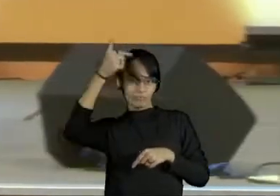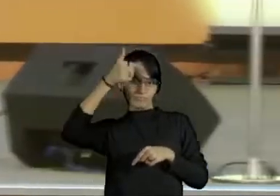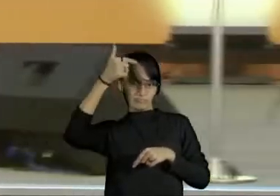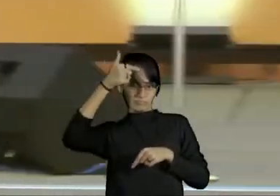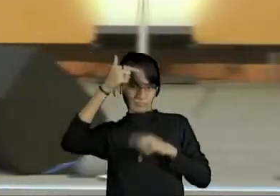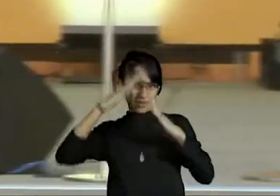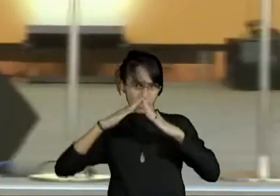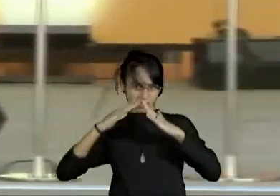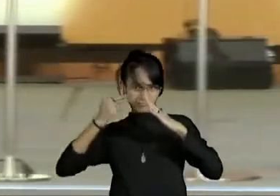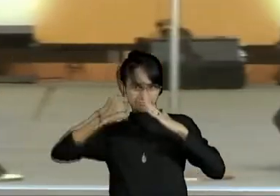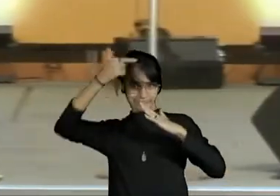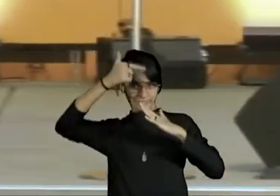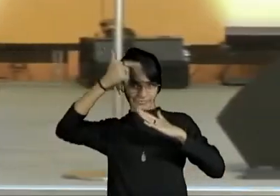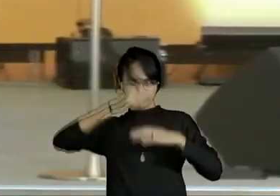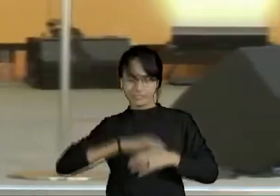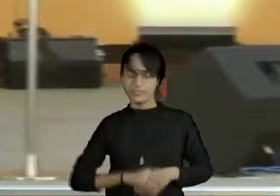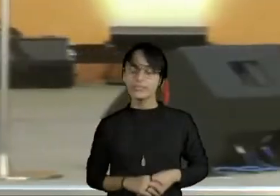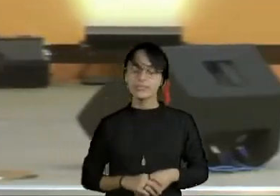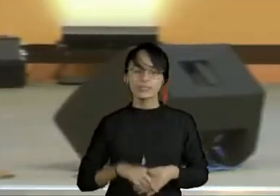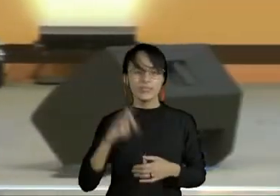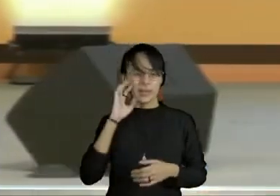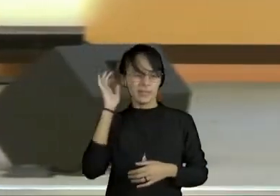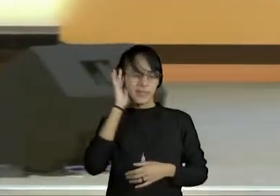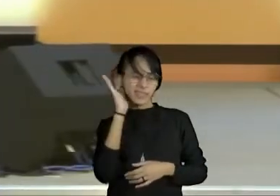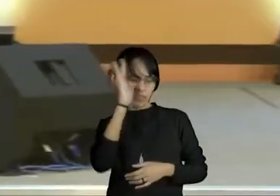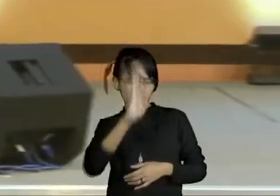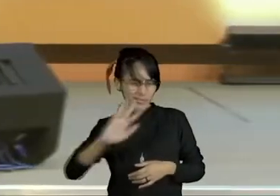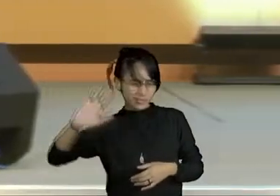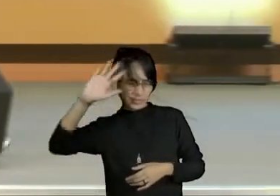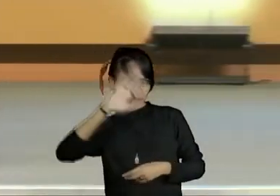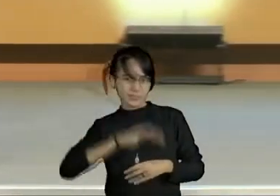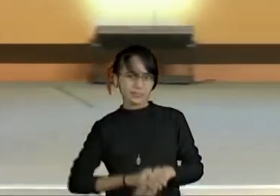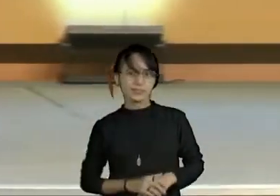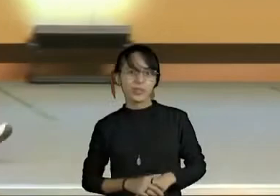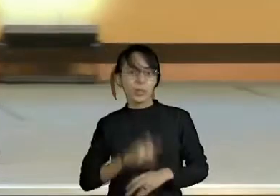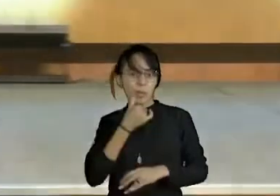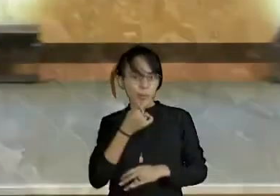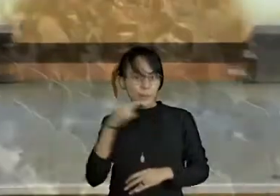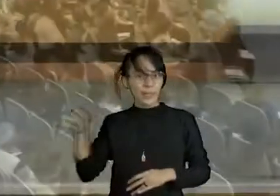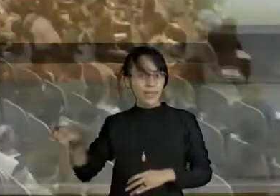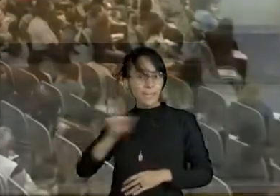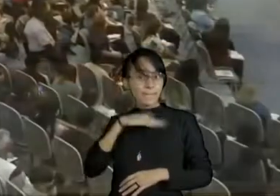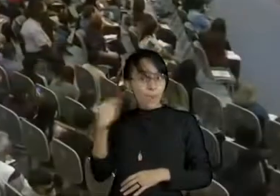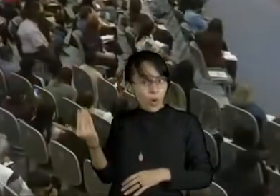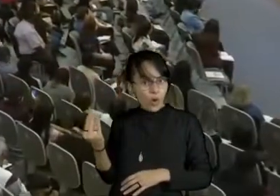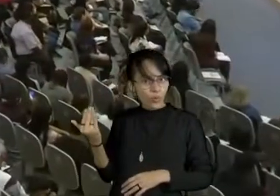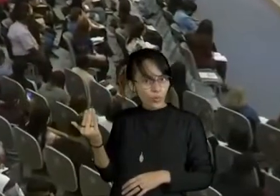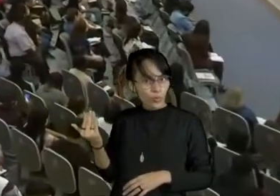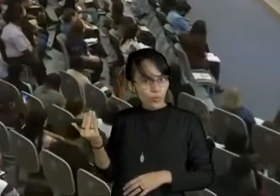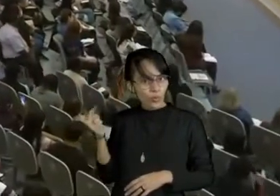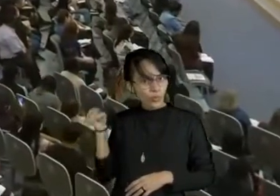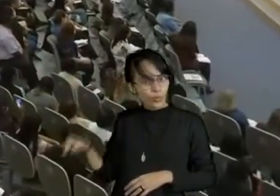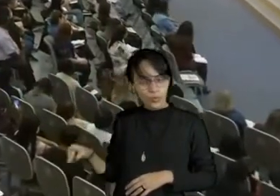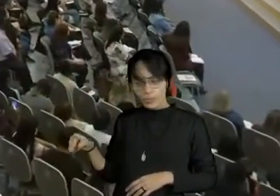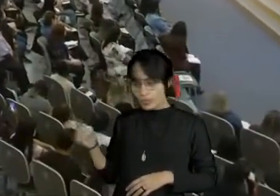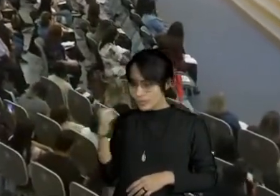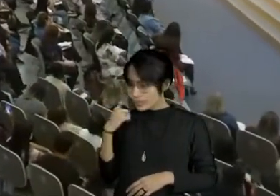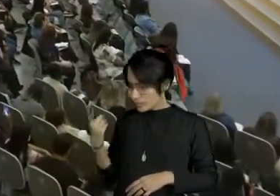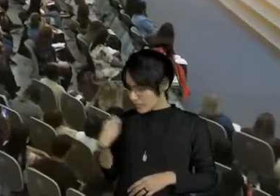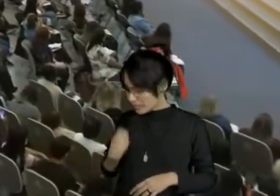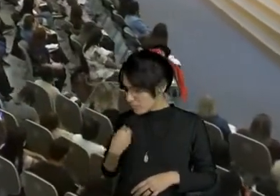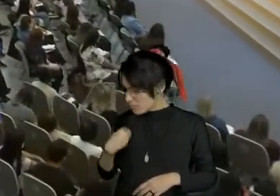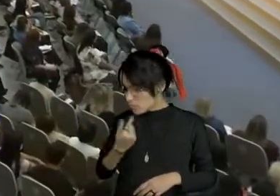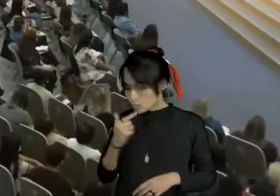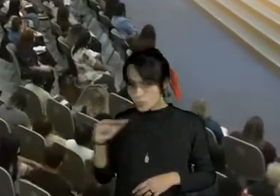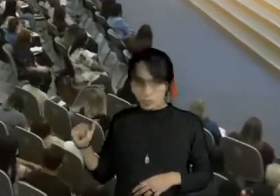Ah, quem está conseguindo imaginar a cena? O moleque está morto. Ela viu que não tem mais vida